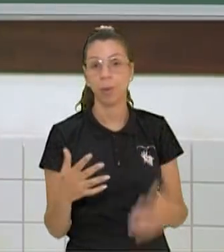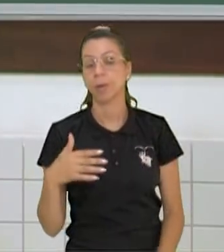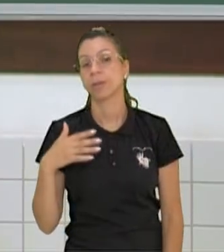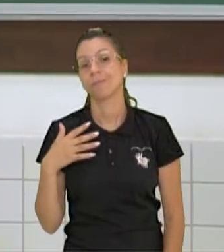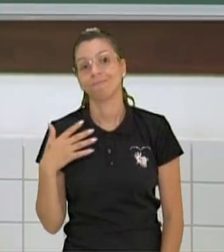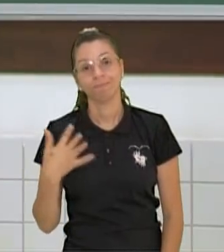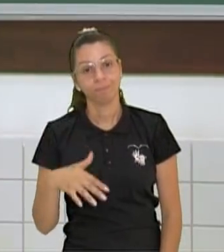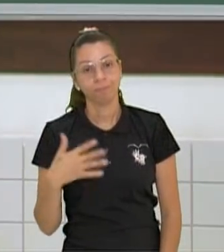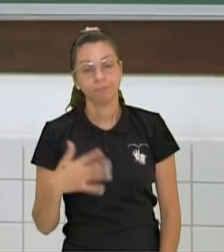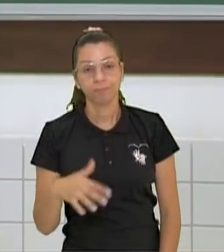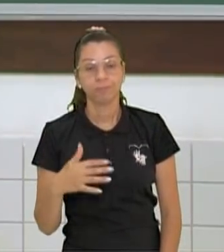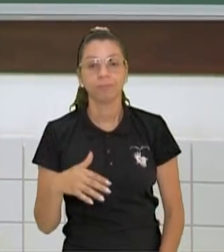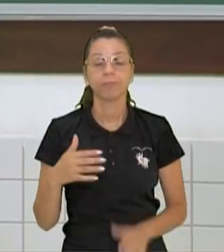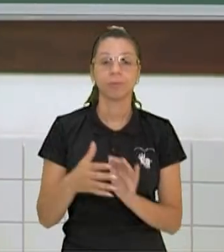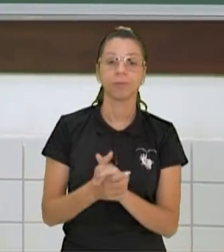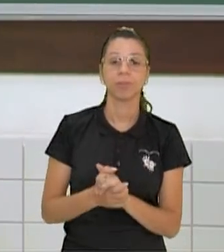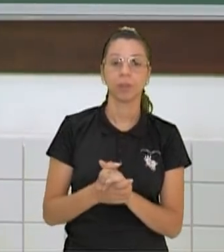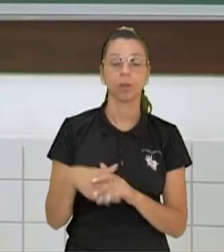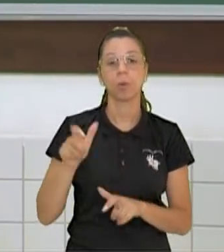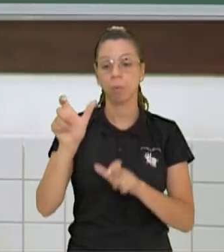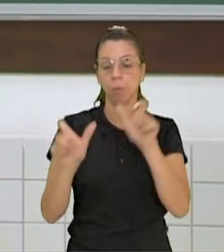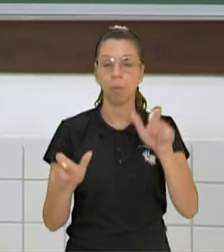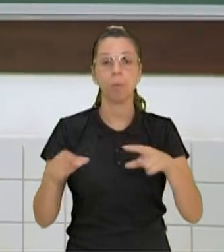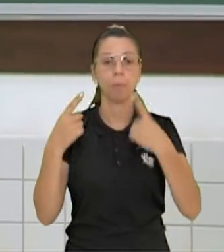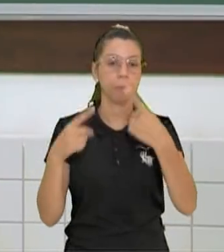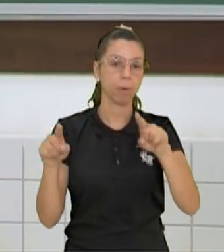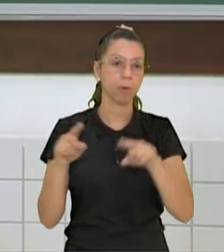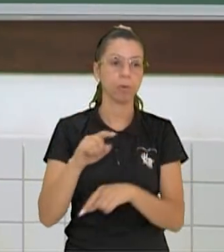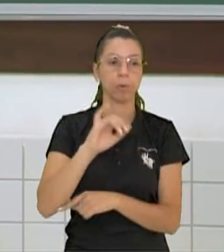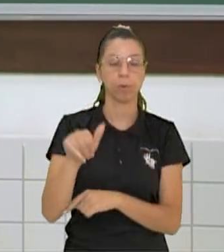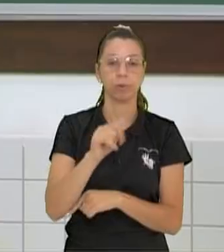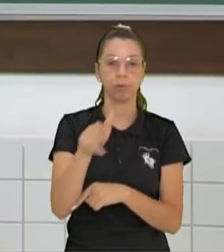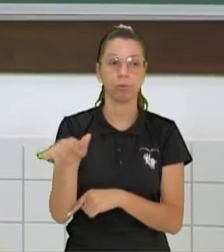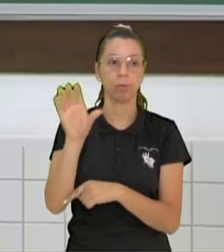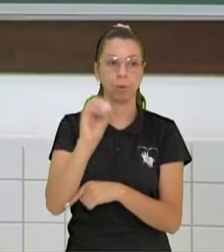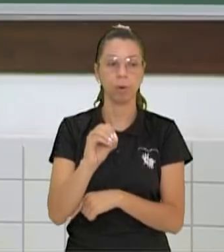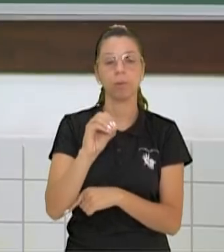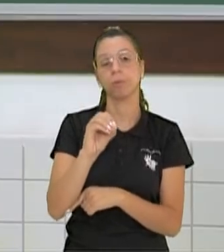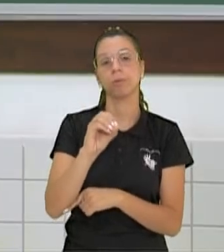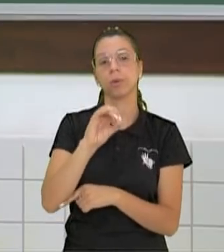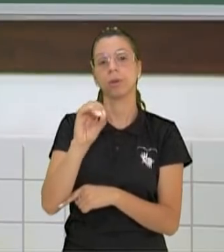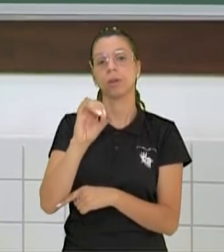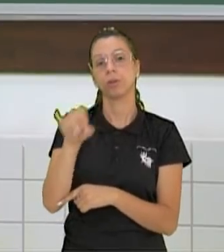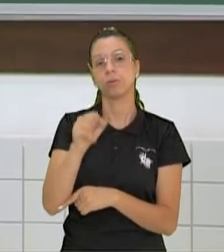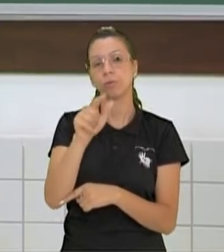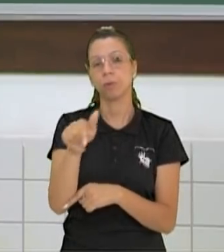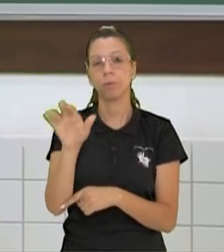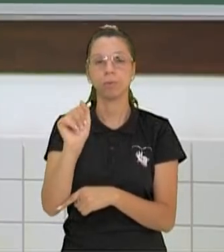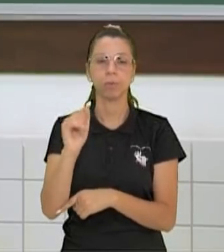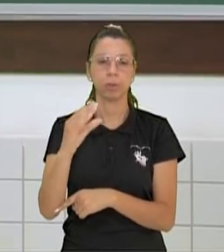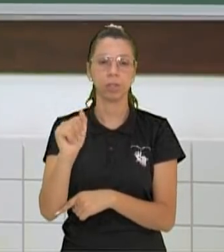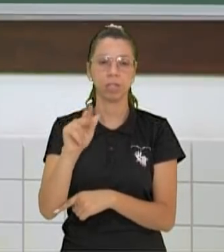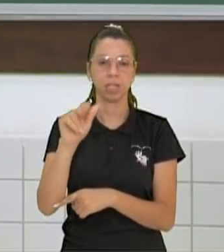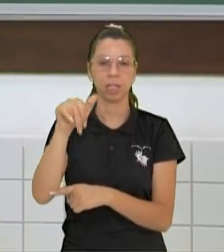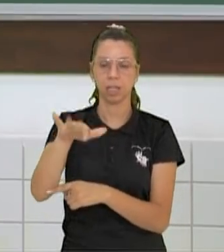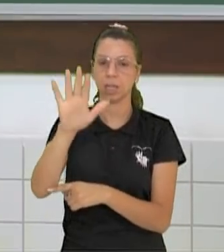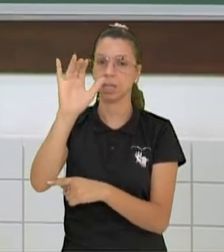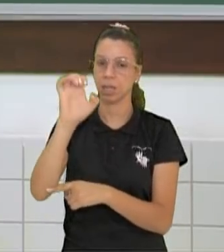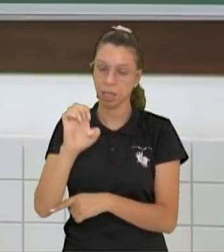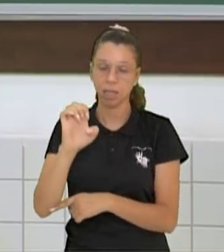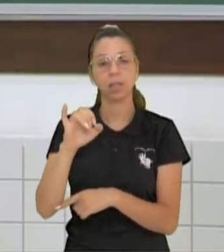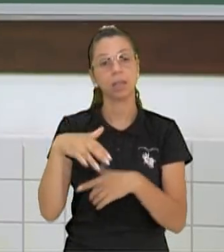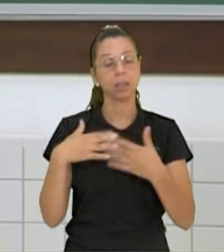dupla aí, Igor Chimes e João Chimes, né, que são um dos maiores nomes da arqueologia do estado do Paraná. Quando foram fazer